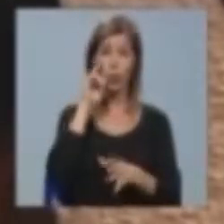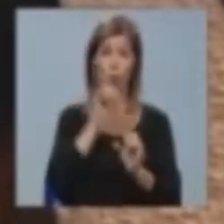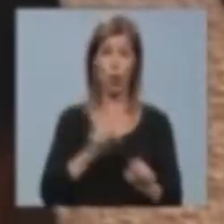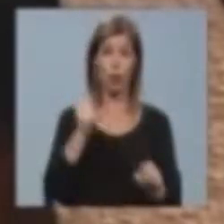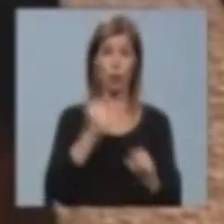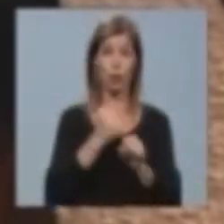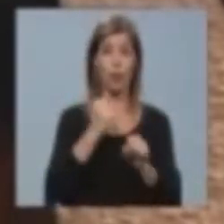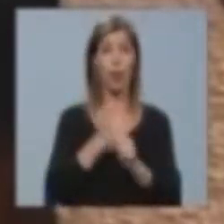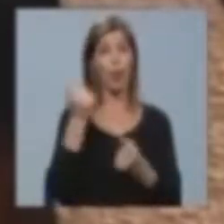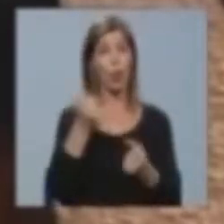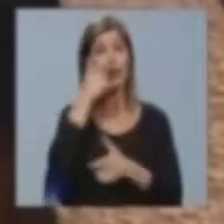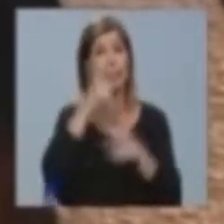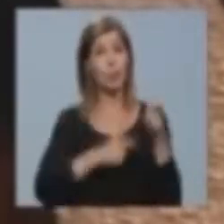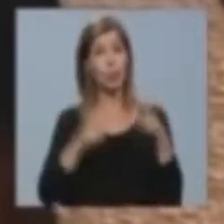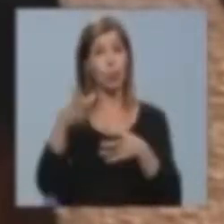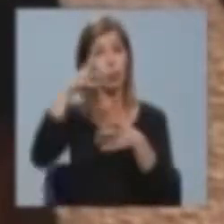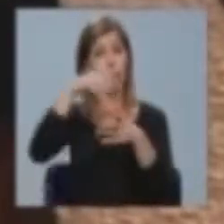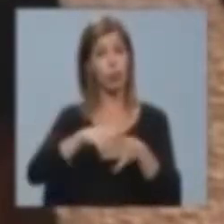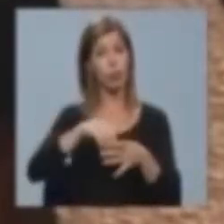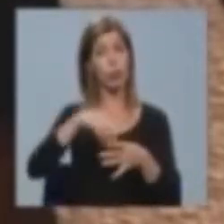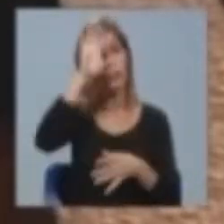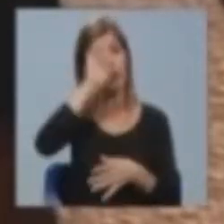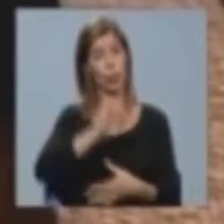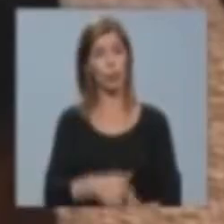administração pública na estrutura do governo.